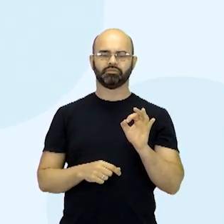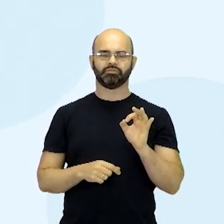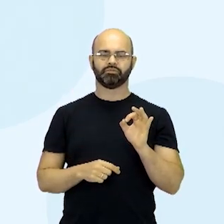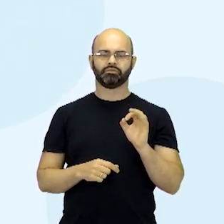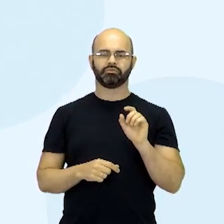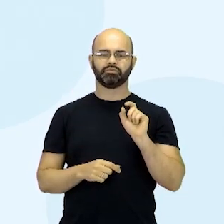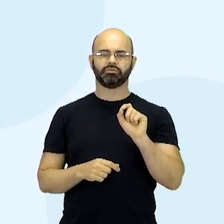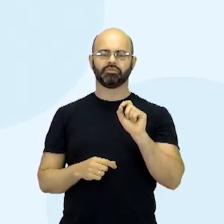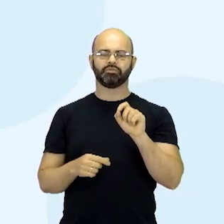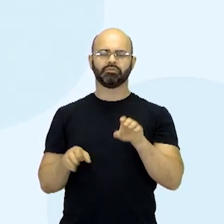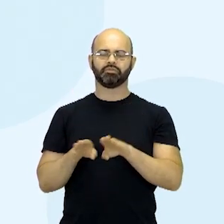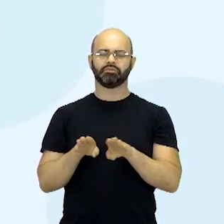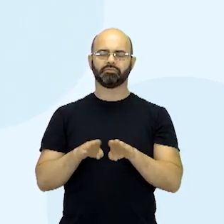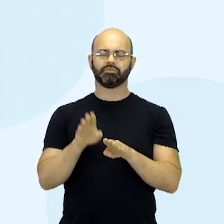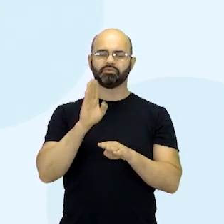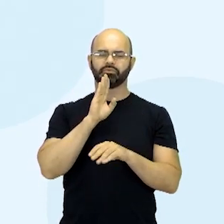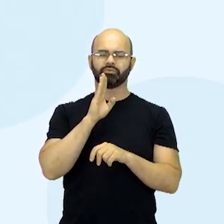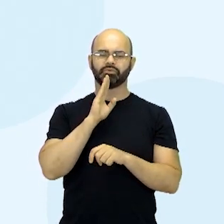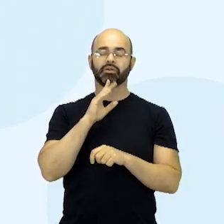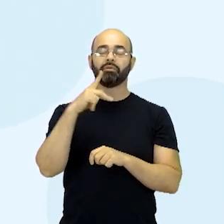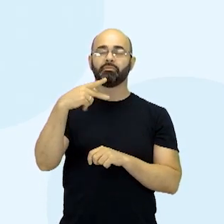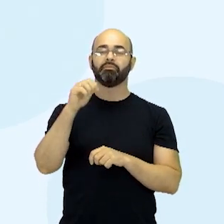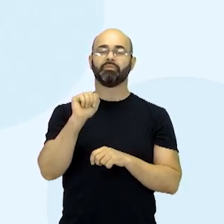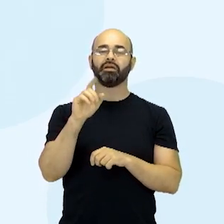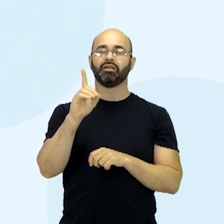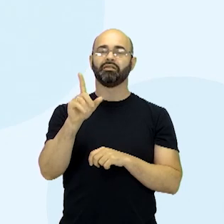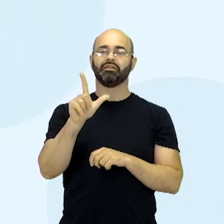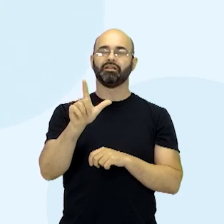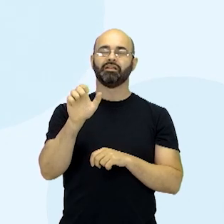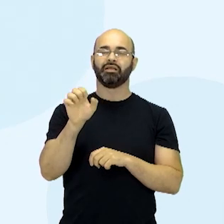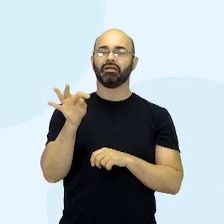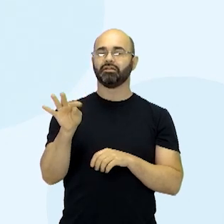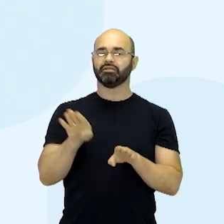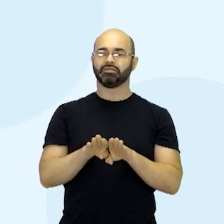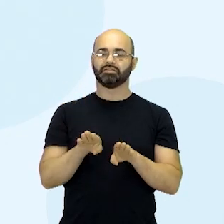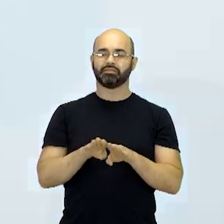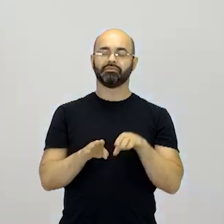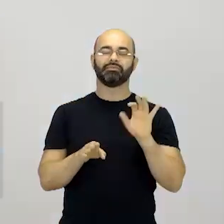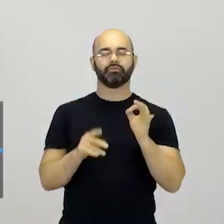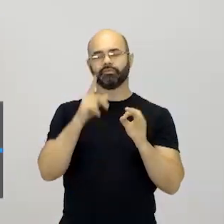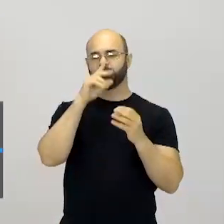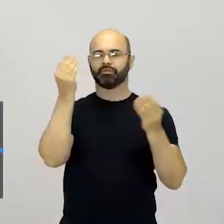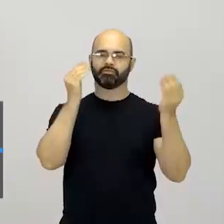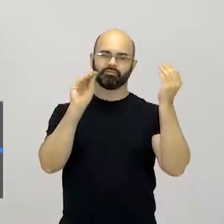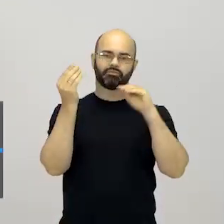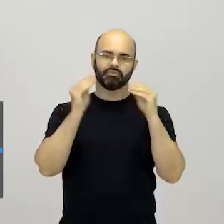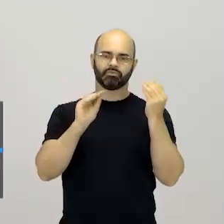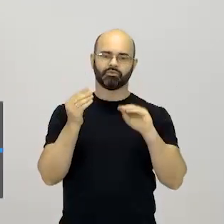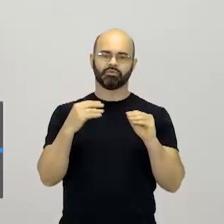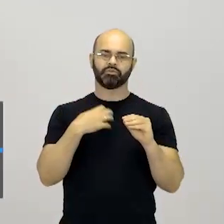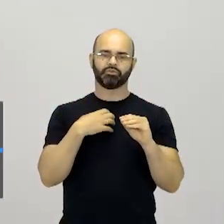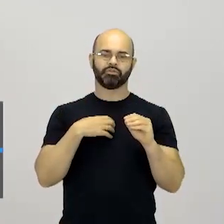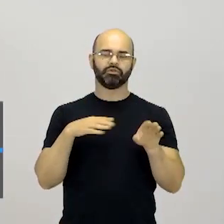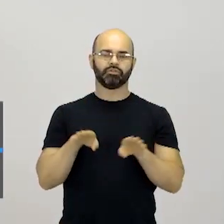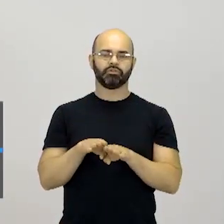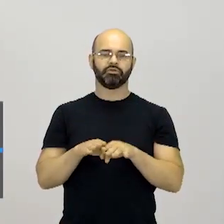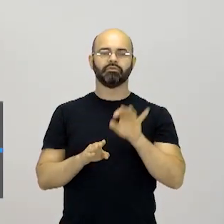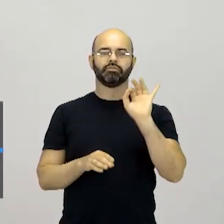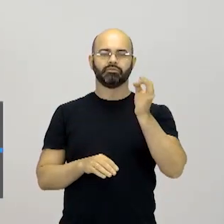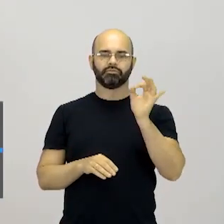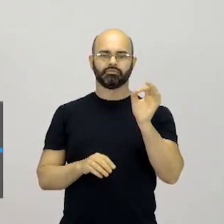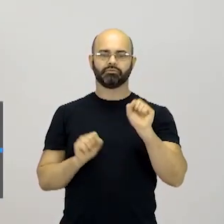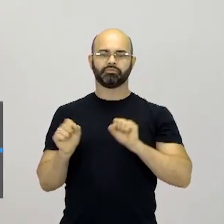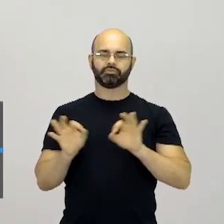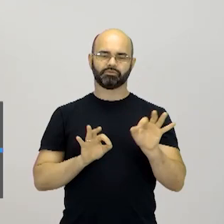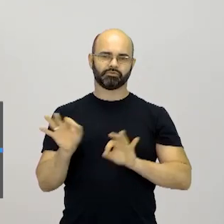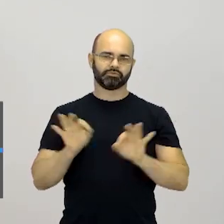que é? Que também, eu lembro... o Padlet, né? Que é como se fosse um blog que agregaria uma organização, né? Um mural virtual,